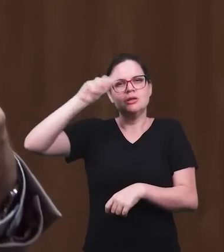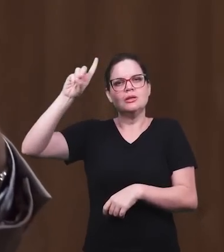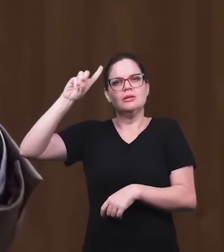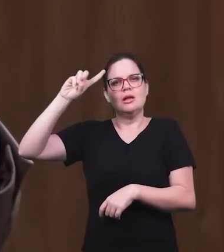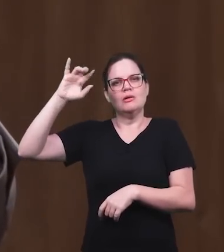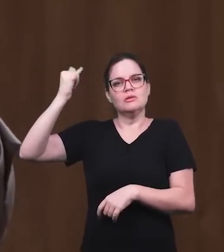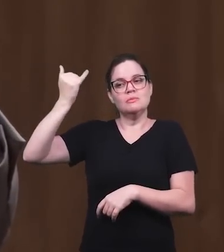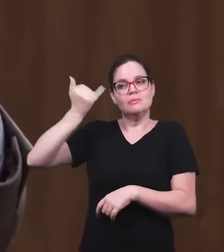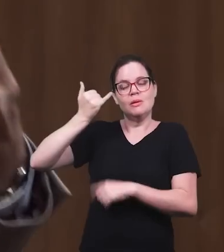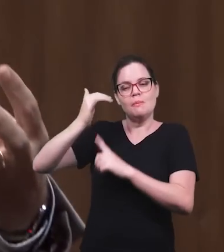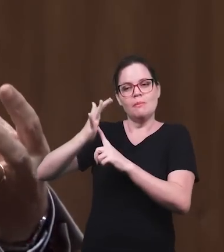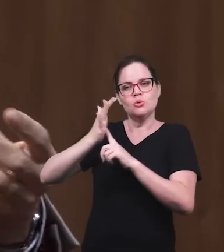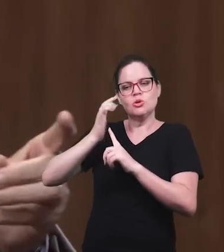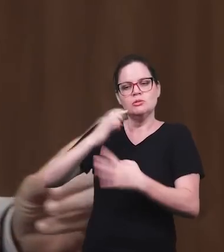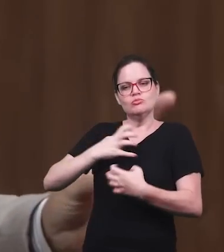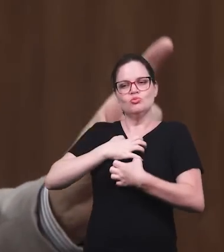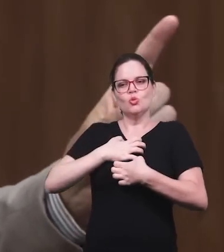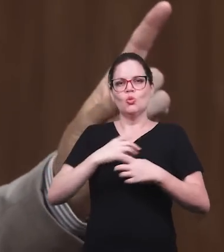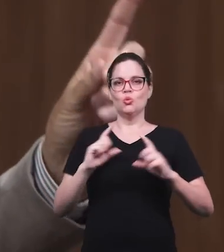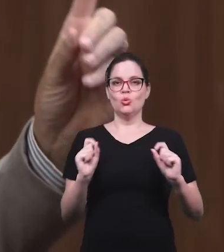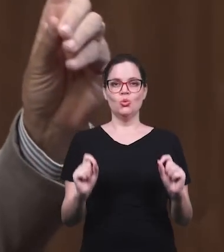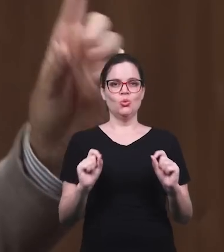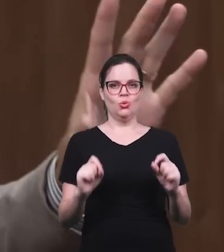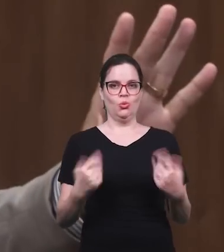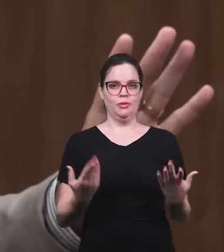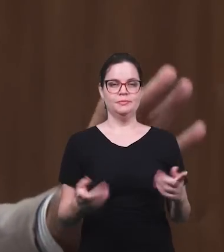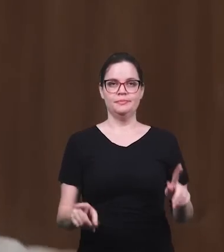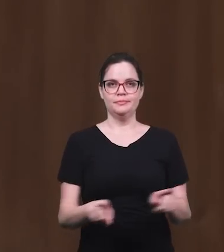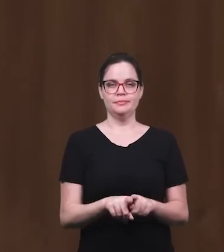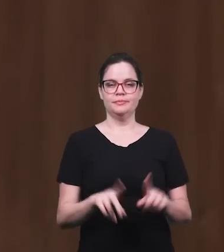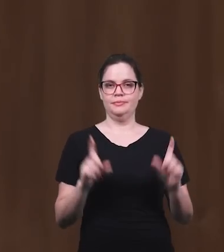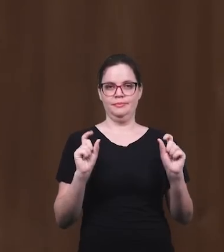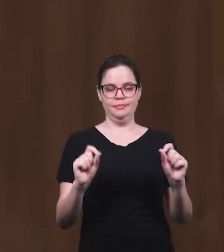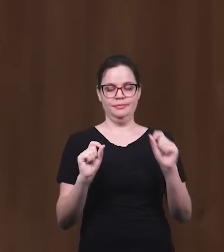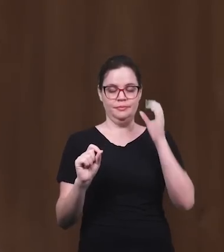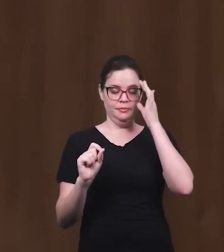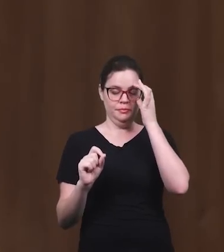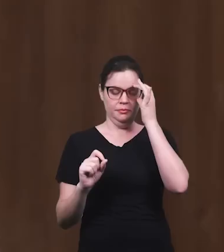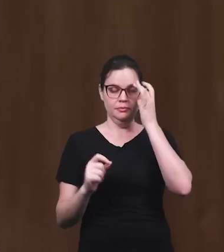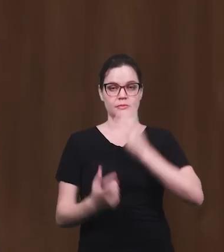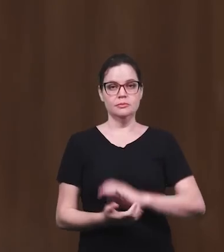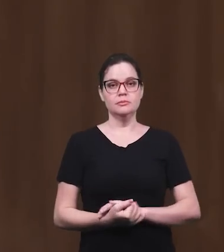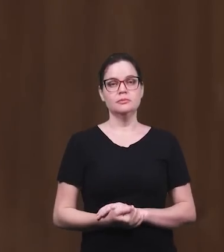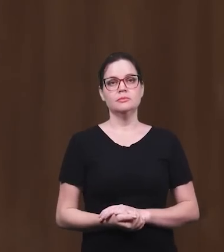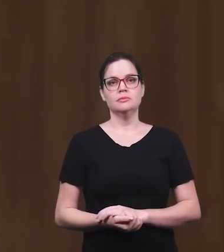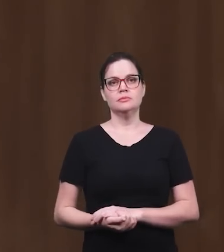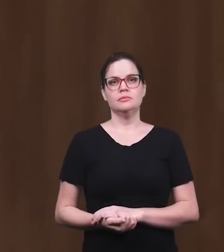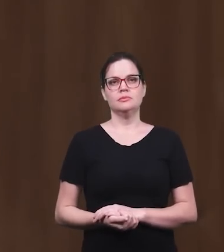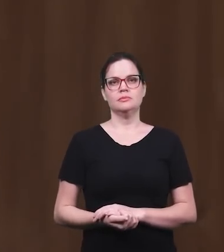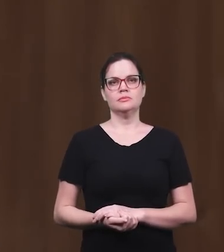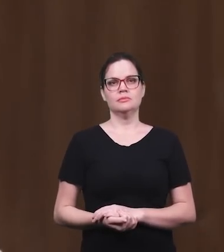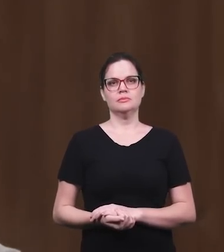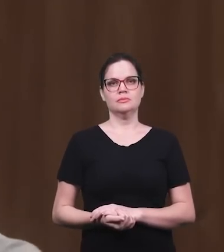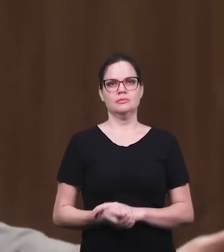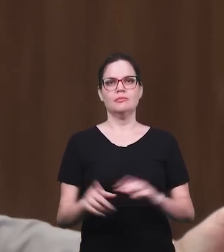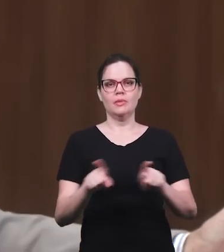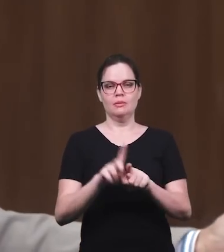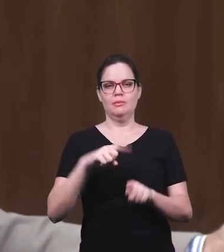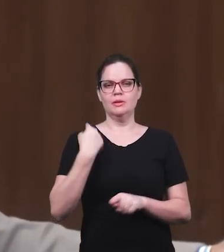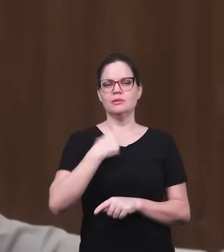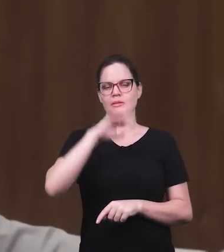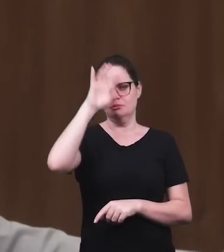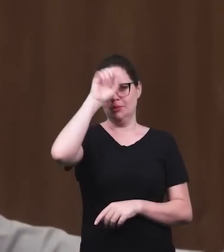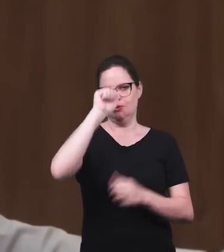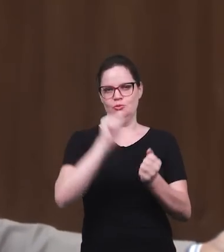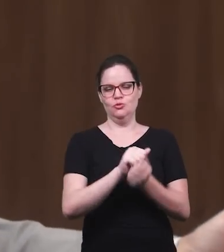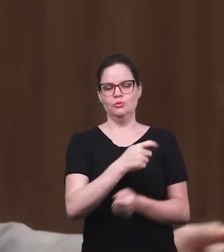deu no sonho, ao que Deus quis te mostrar. E se me permite mais um detalhe acerca dos sonhos, que até a gente aprende